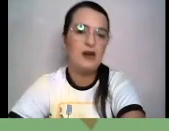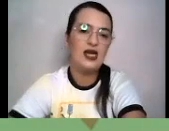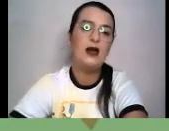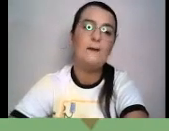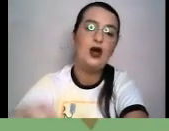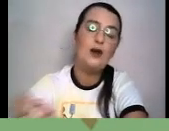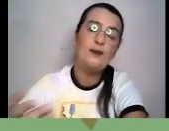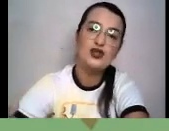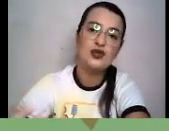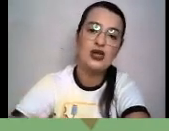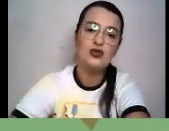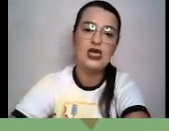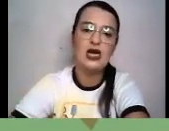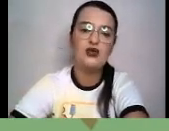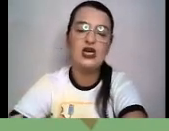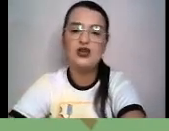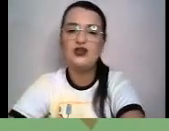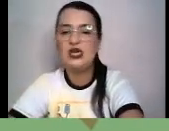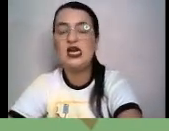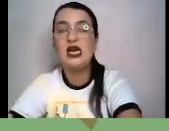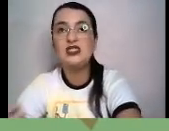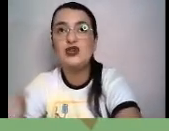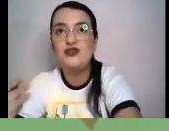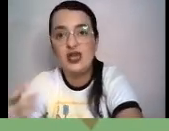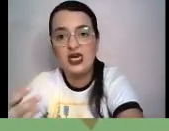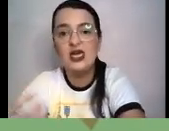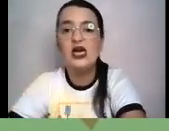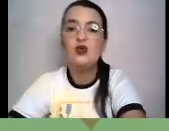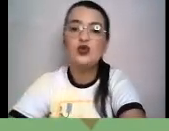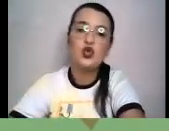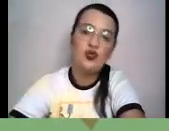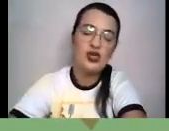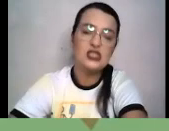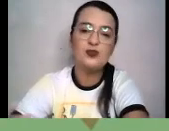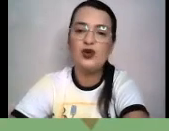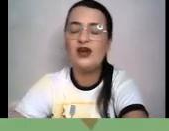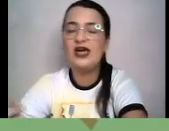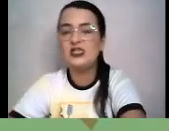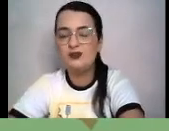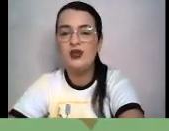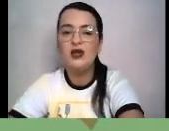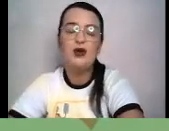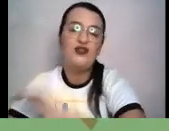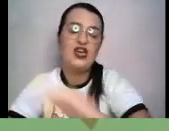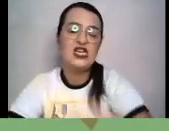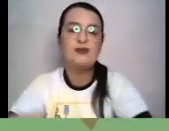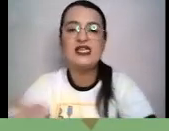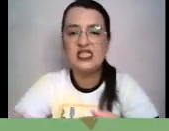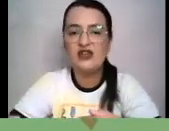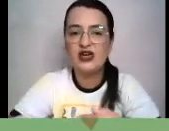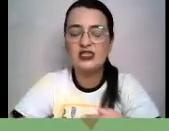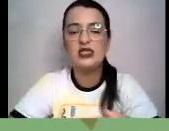servem para proporcionar o diálogo e resolver os conflitos por